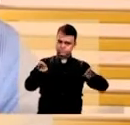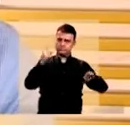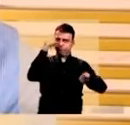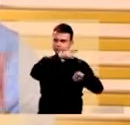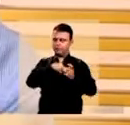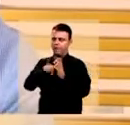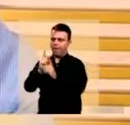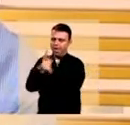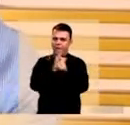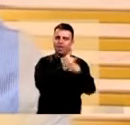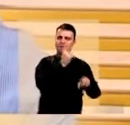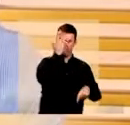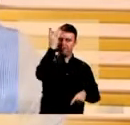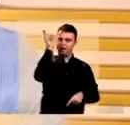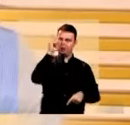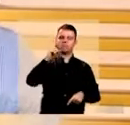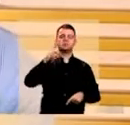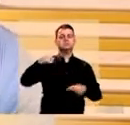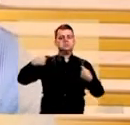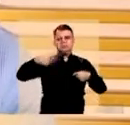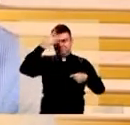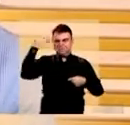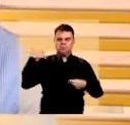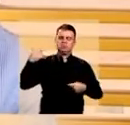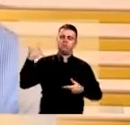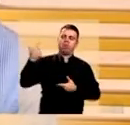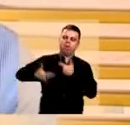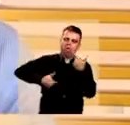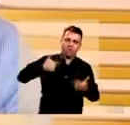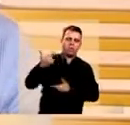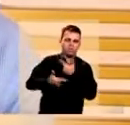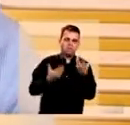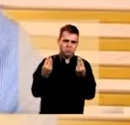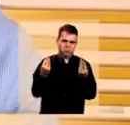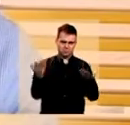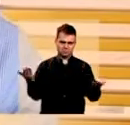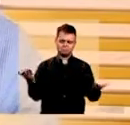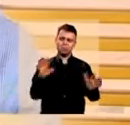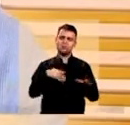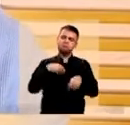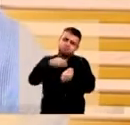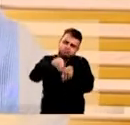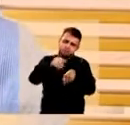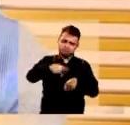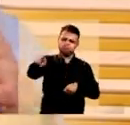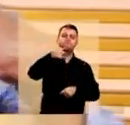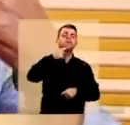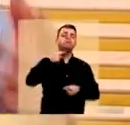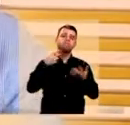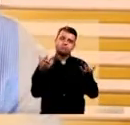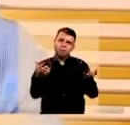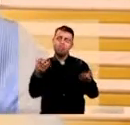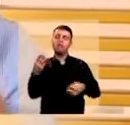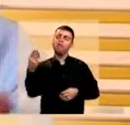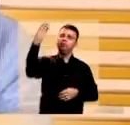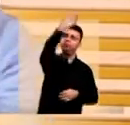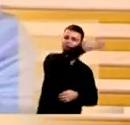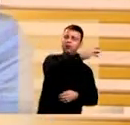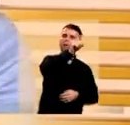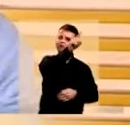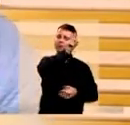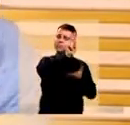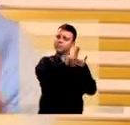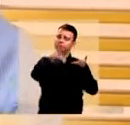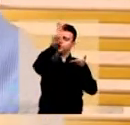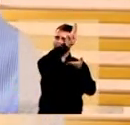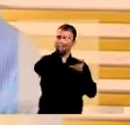mais difícil. E exigiria muitos funcionários e tal para cuidar disso. Mas é uma dica também para quem gostaria de pesquisar, ver o que o